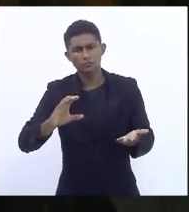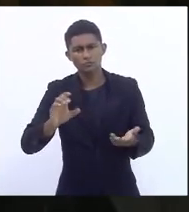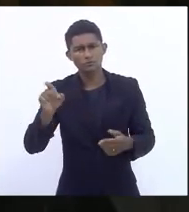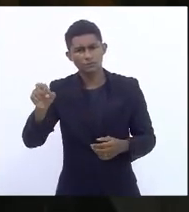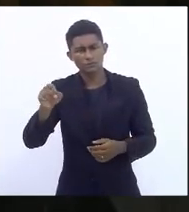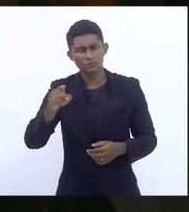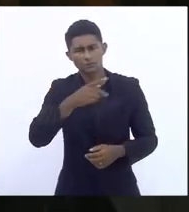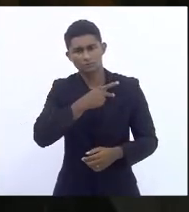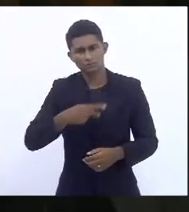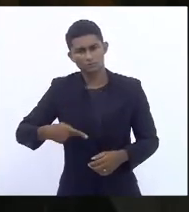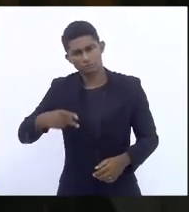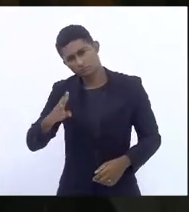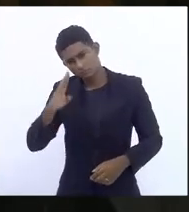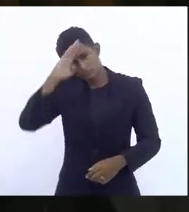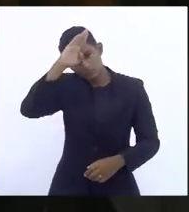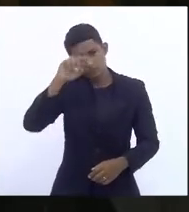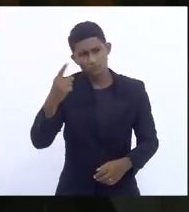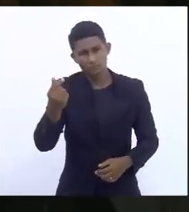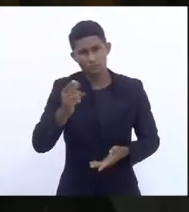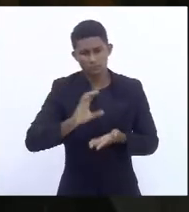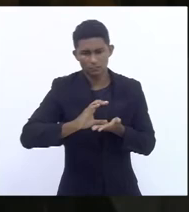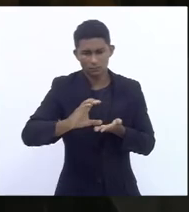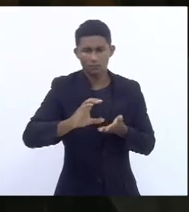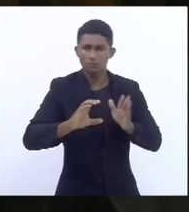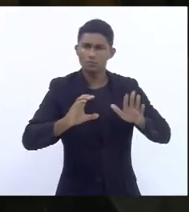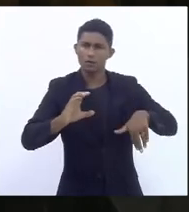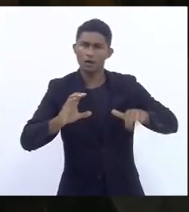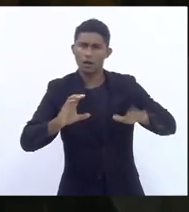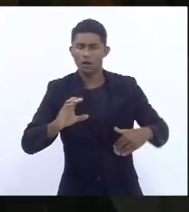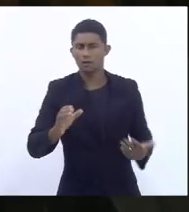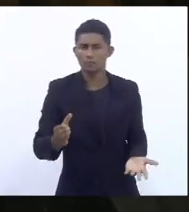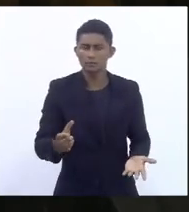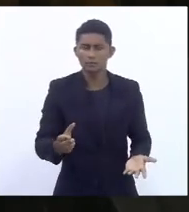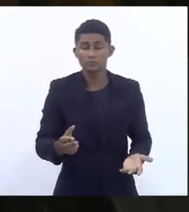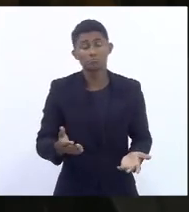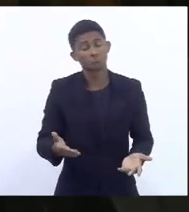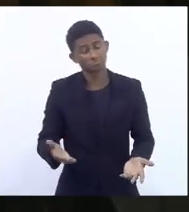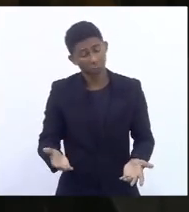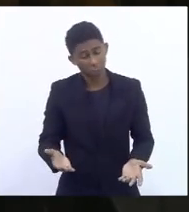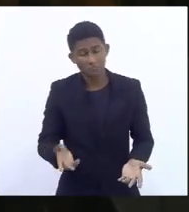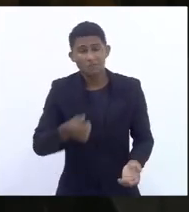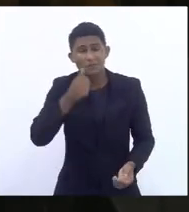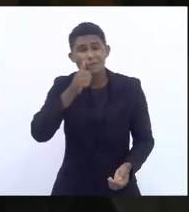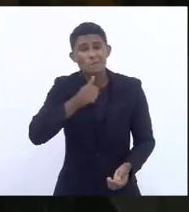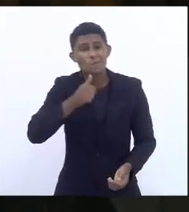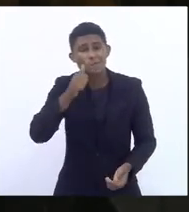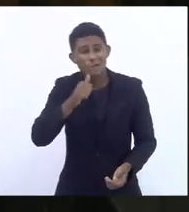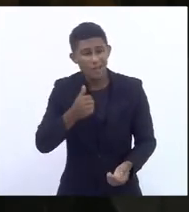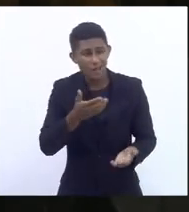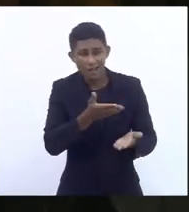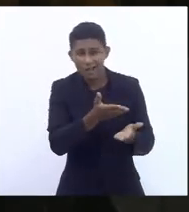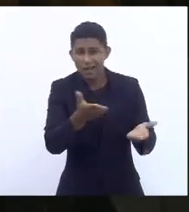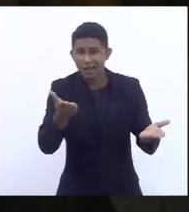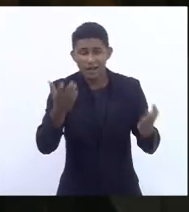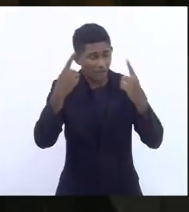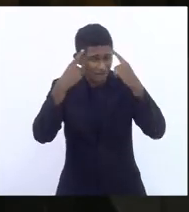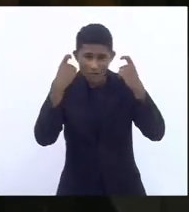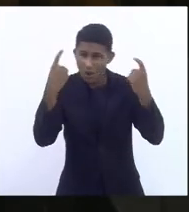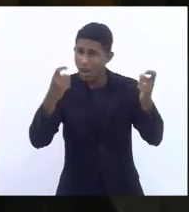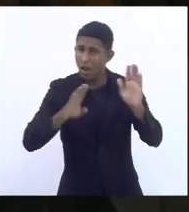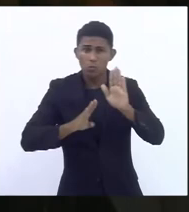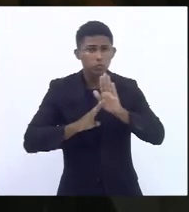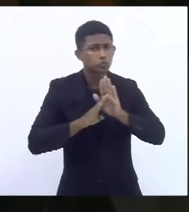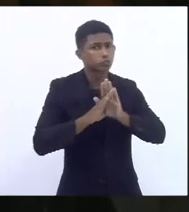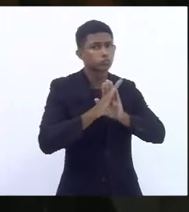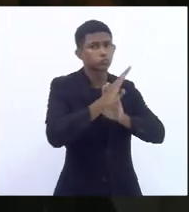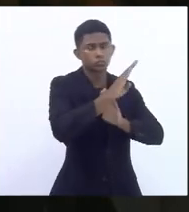Bolsonaro. E num contexto em que a violência contra a mulher só fez aumentar. Eu disse ontem aqui e repito, em